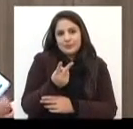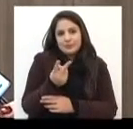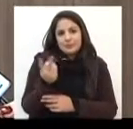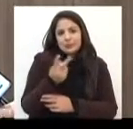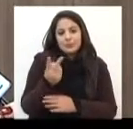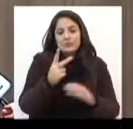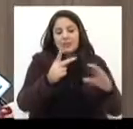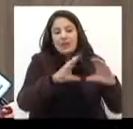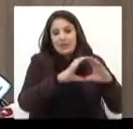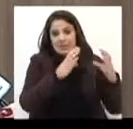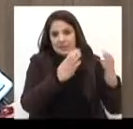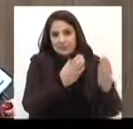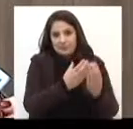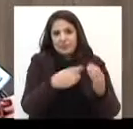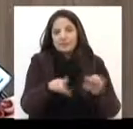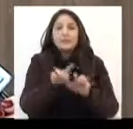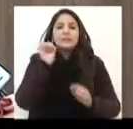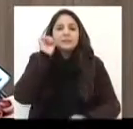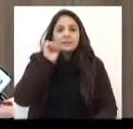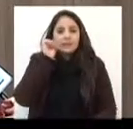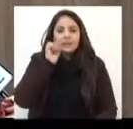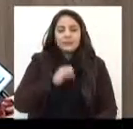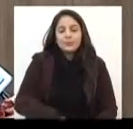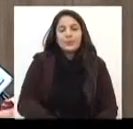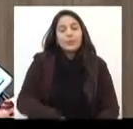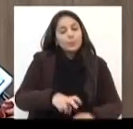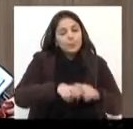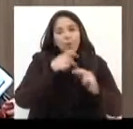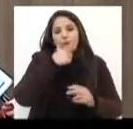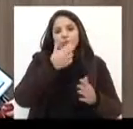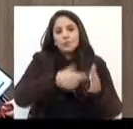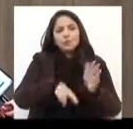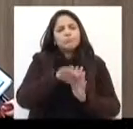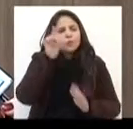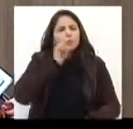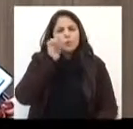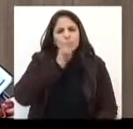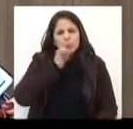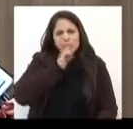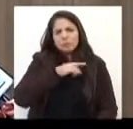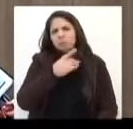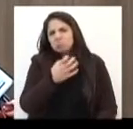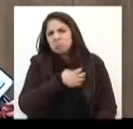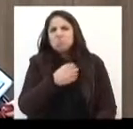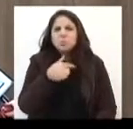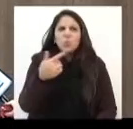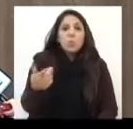duas, da Câmara e do Senado. E ele está recuperando e eu acho que ele vai conseguir, de uma forma ou de outra,